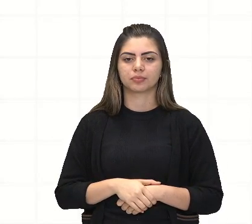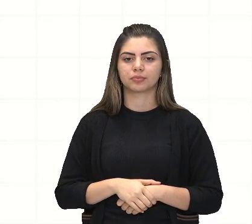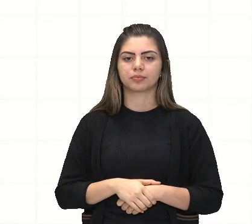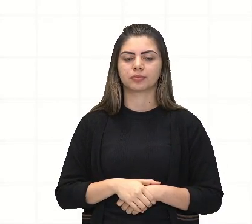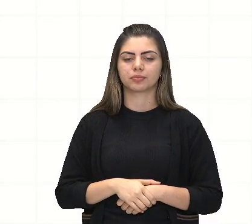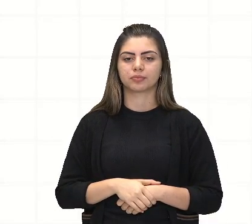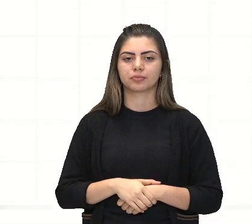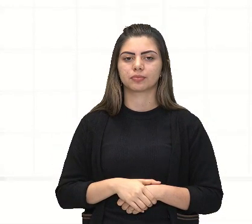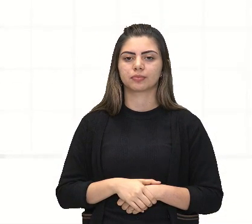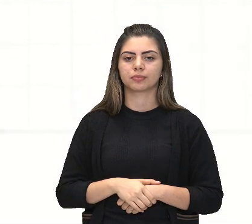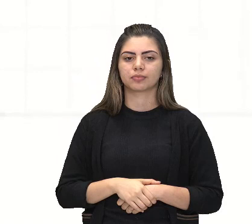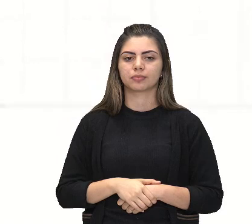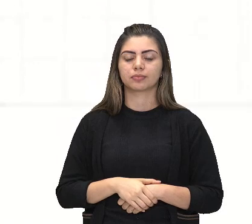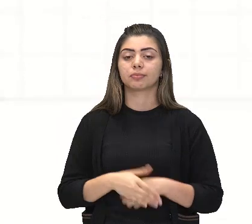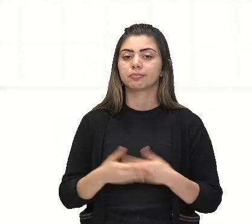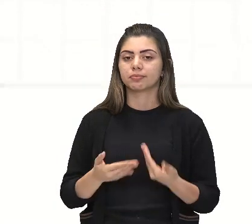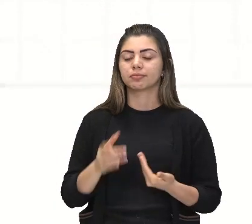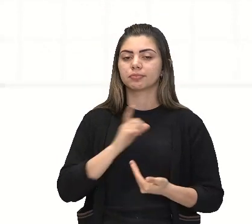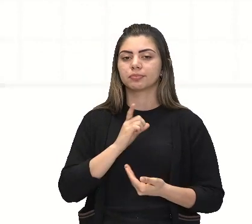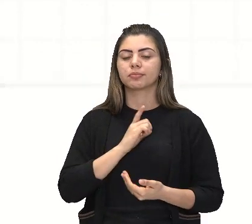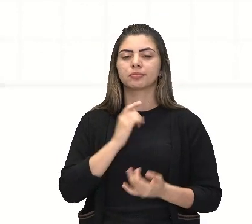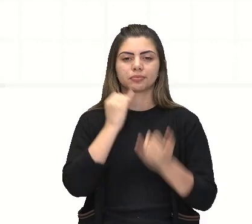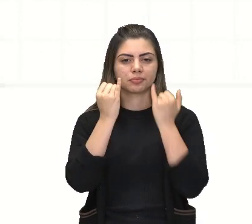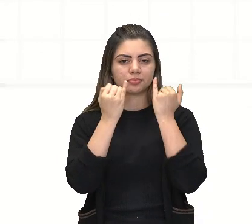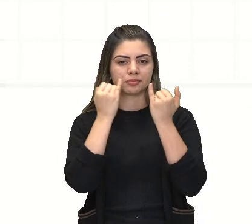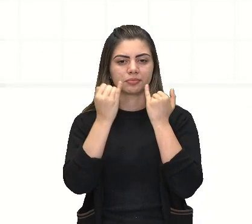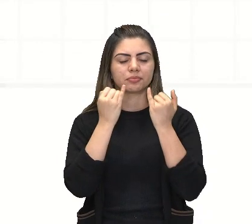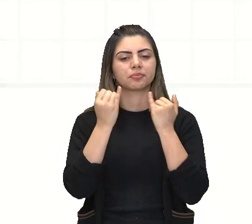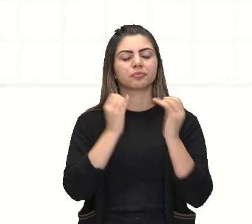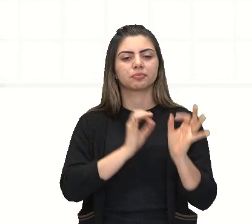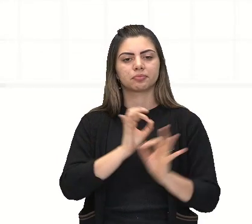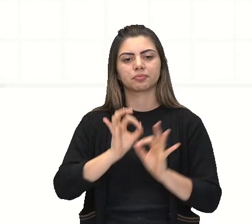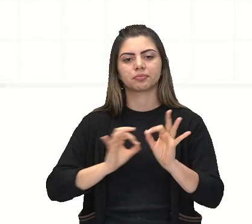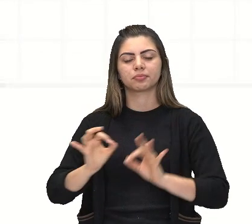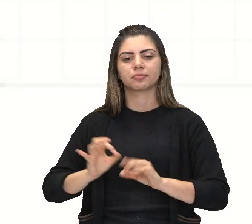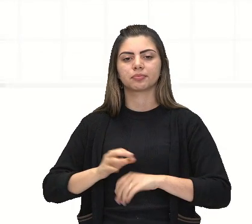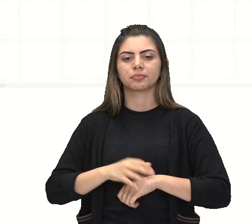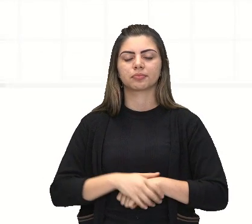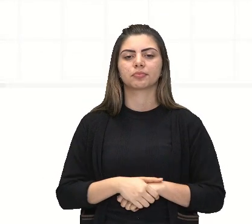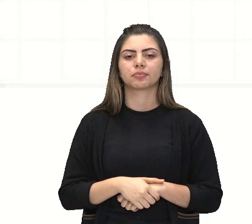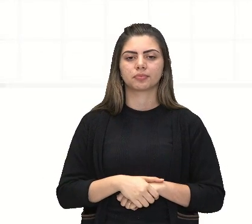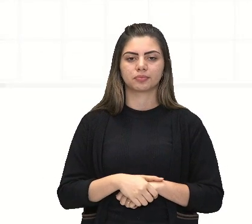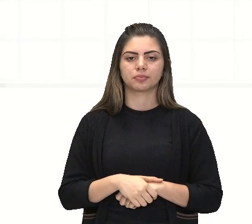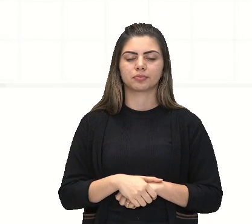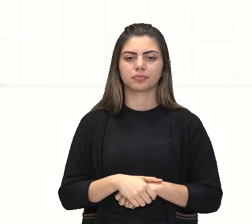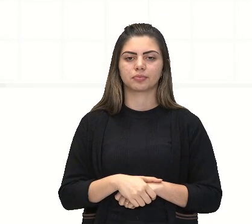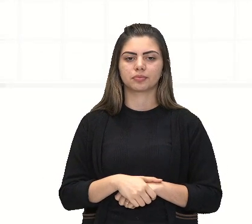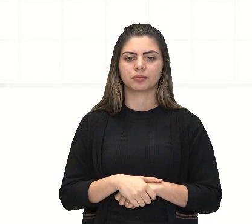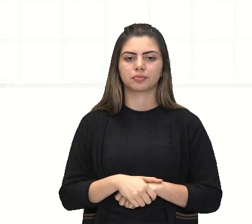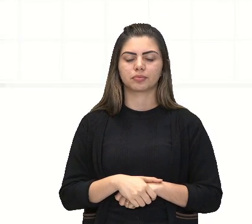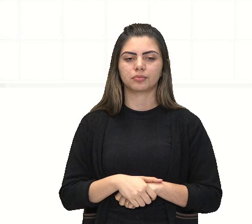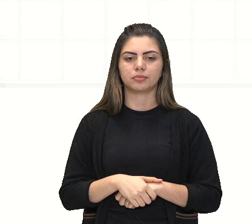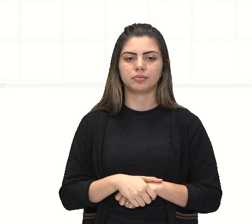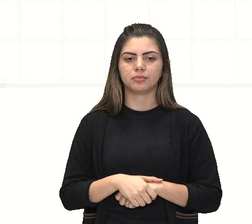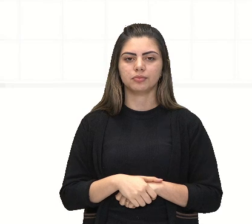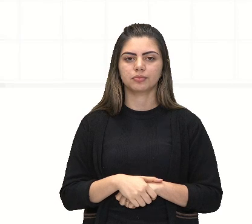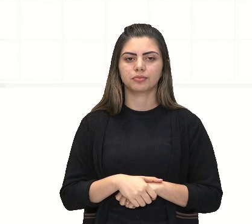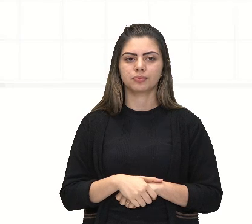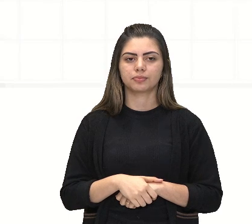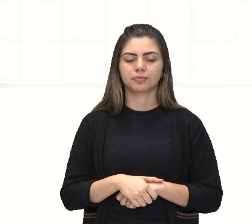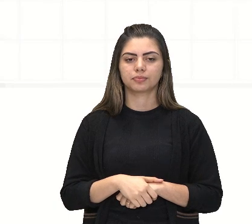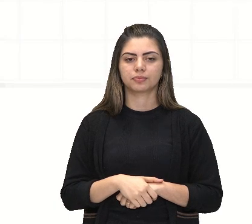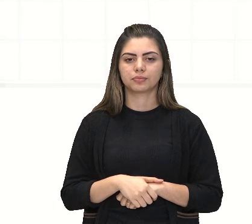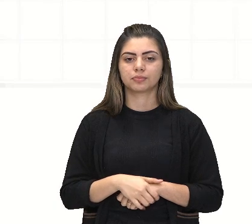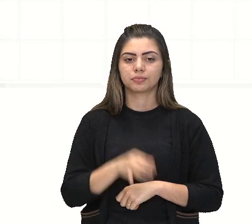Nessa situação, nós temos o seguinte, ó. Vamos armar, né? Então, aqui, ó, primeira situação, aqui